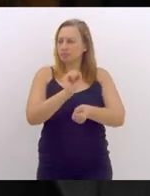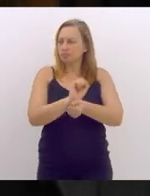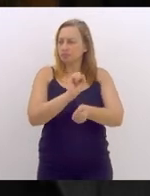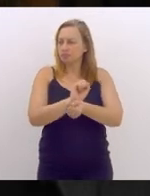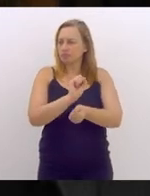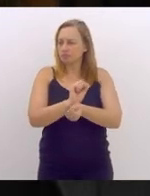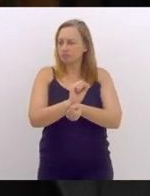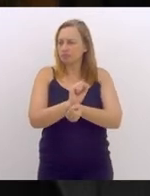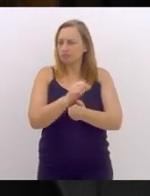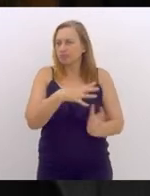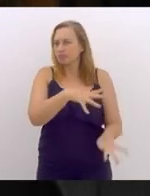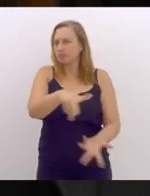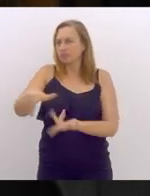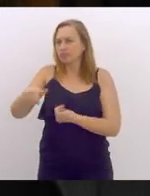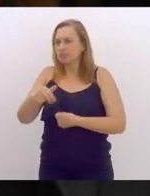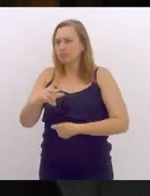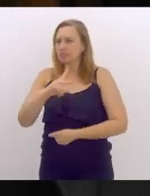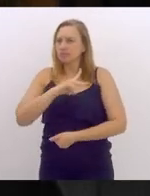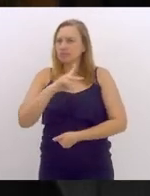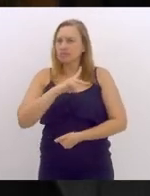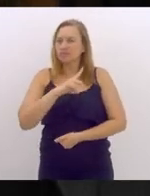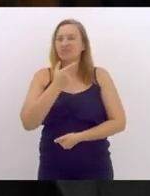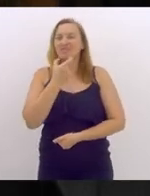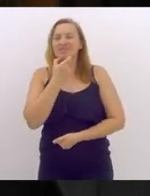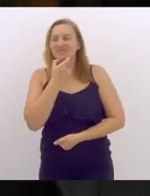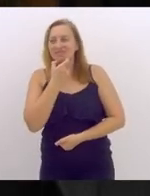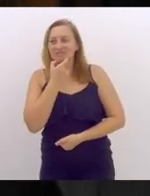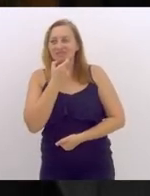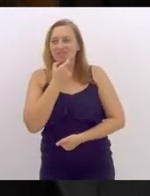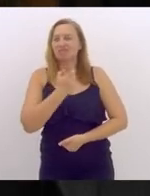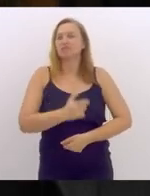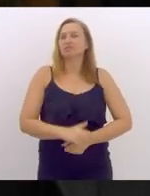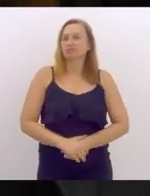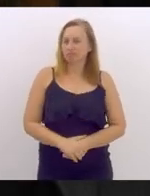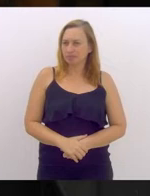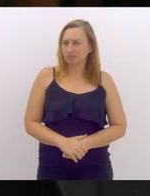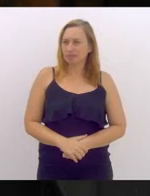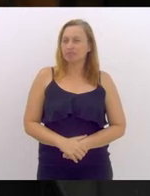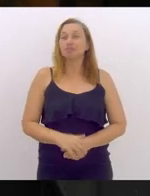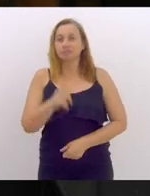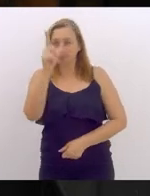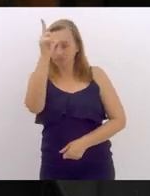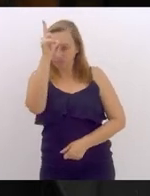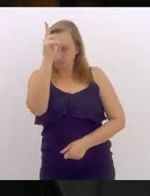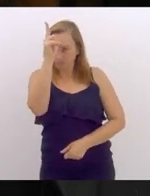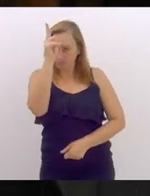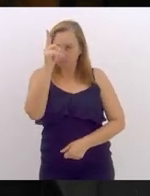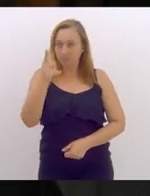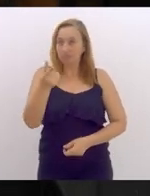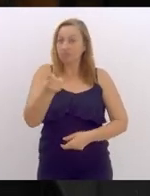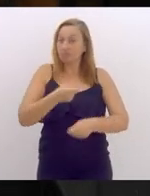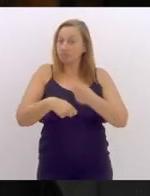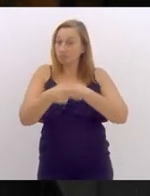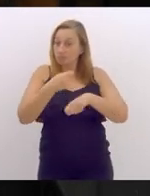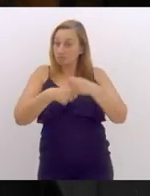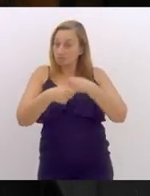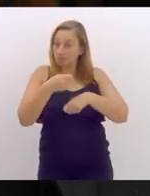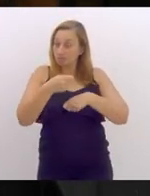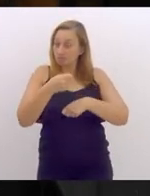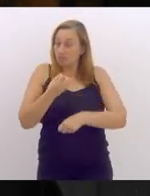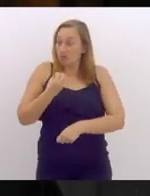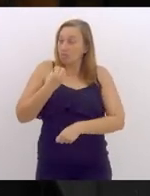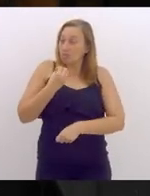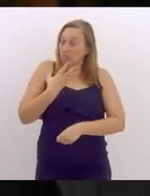mundo a própria Inglaterra que vinha e Alemanha que viu numa economia ascendente